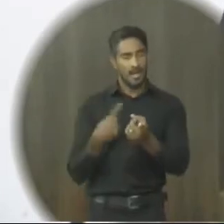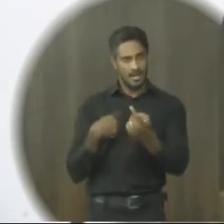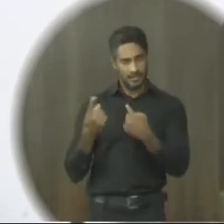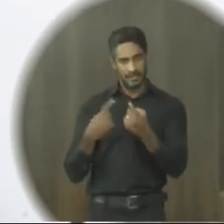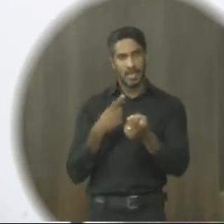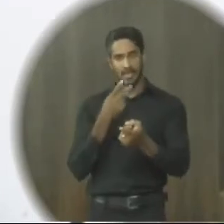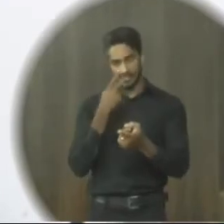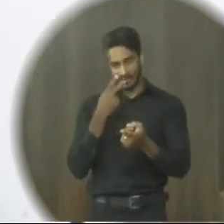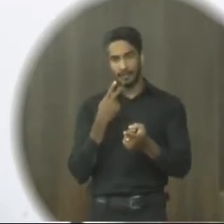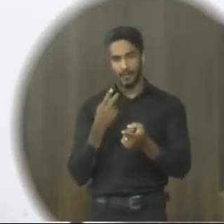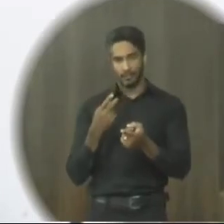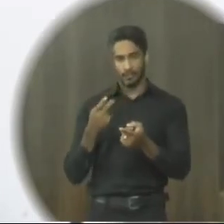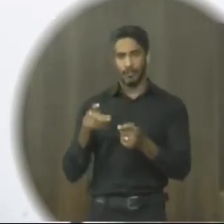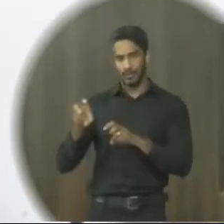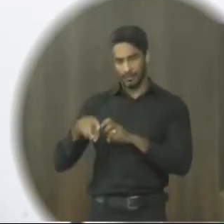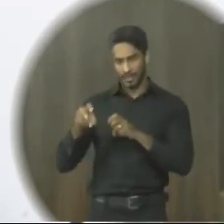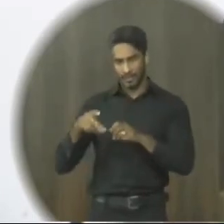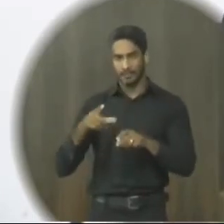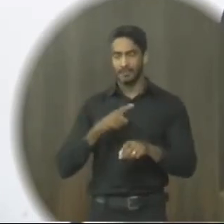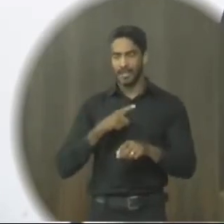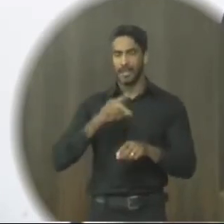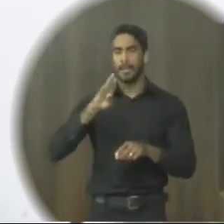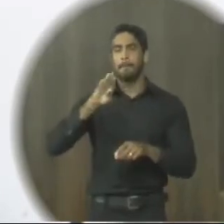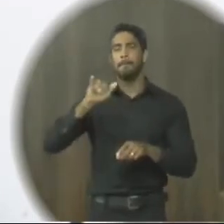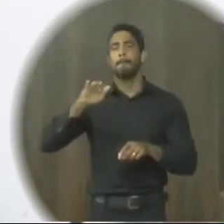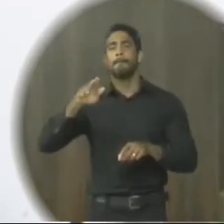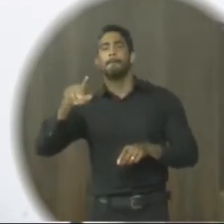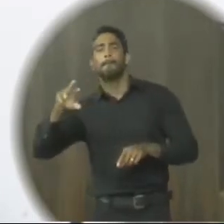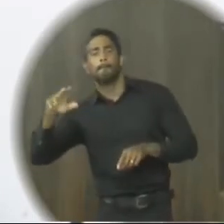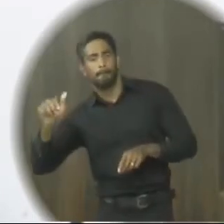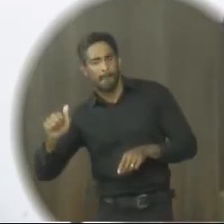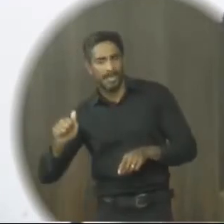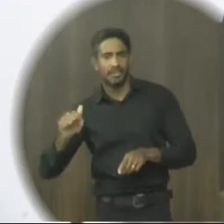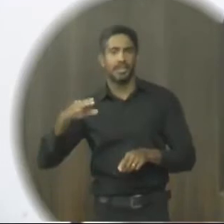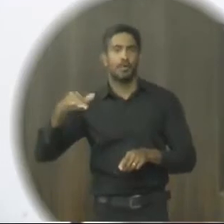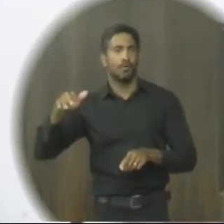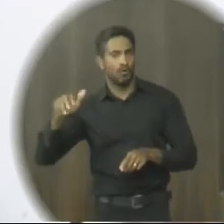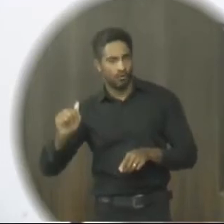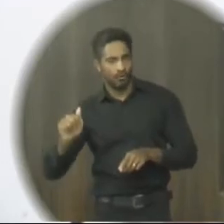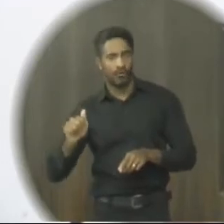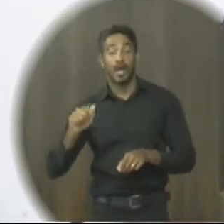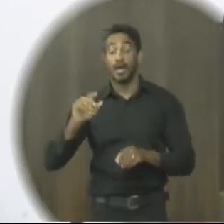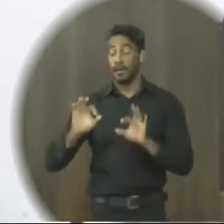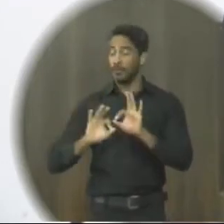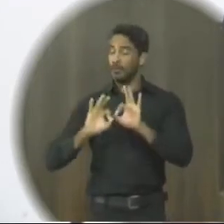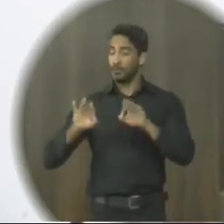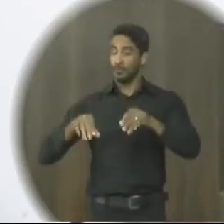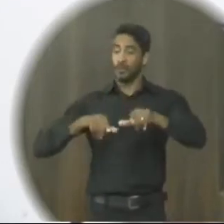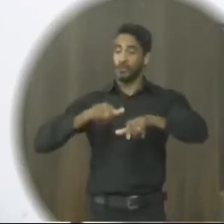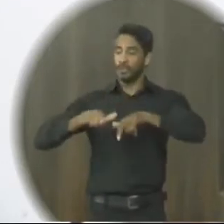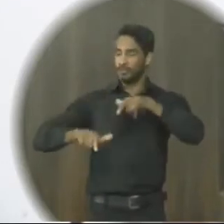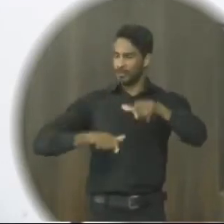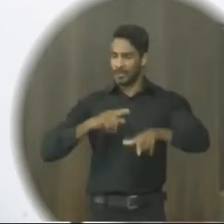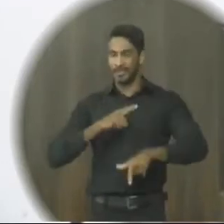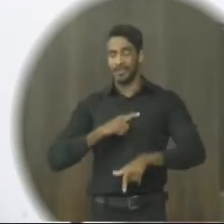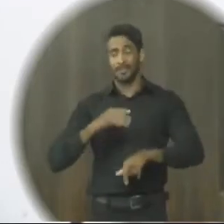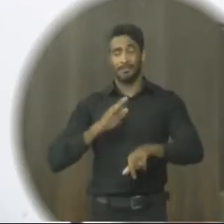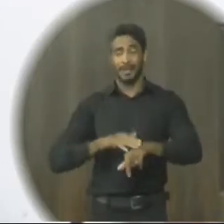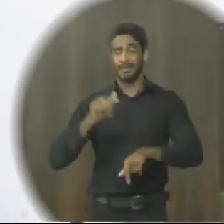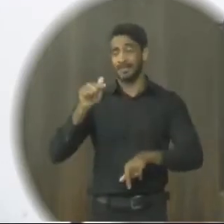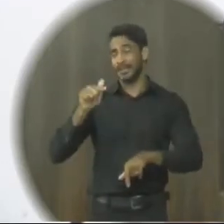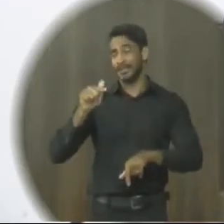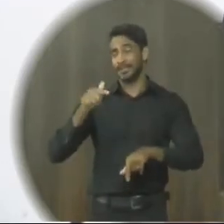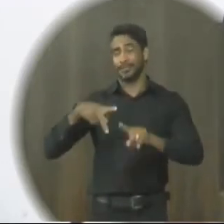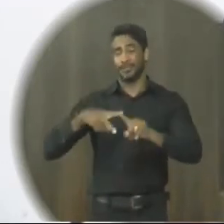rural, também tem abaixo da colônia, né? Que vocês mexeram, você esqueceu de falar aí. Foi um ótimo trabalho, que tinha mais de 7 anos que mexia